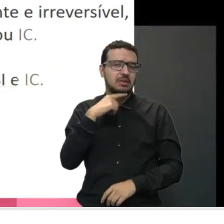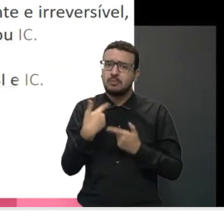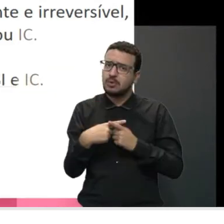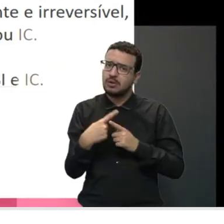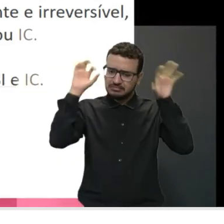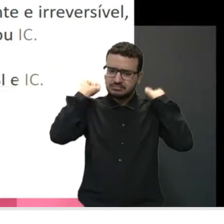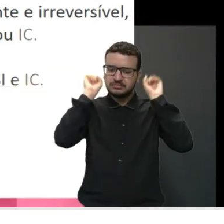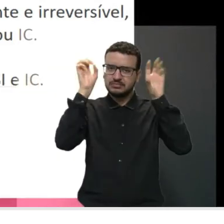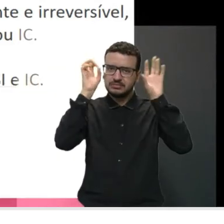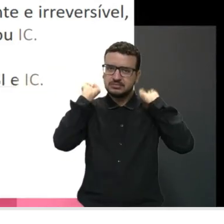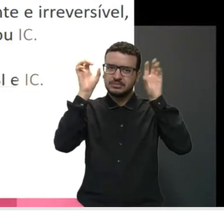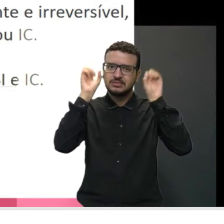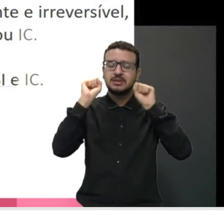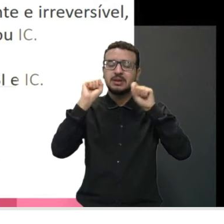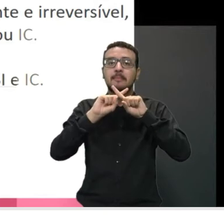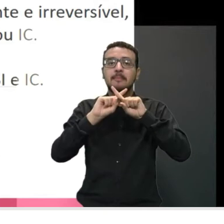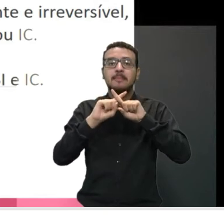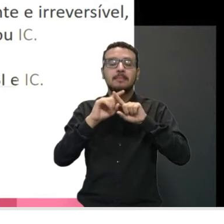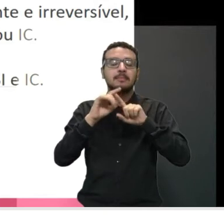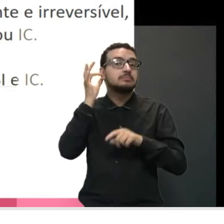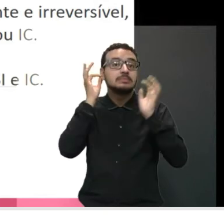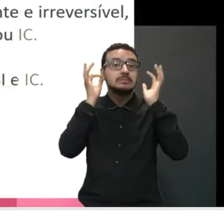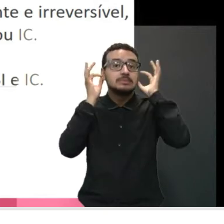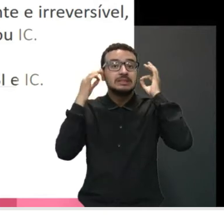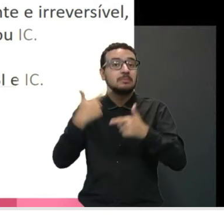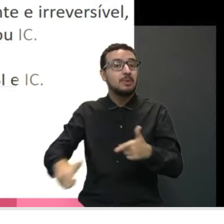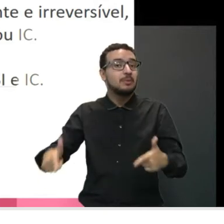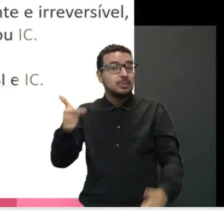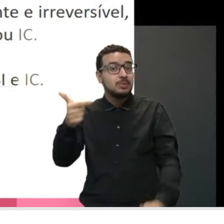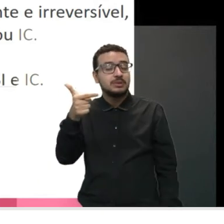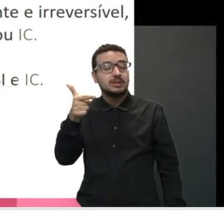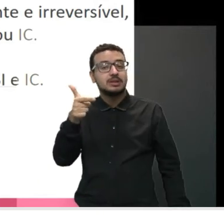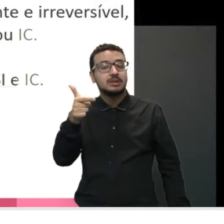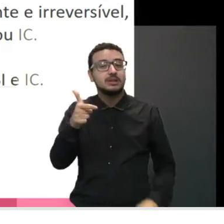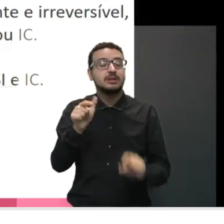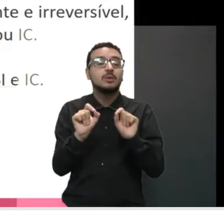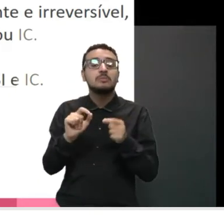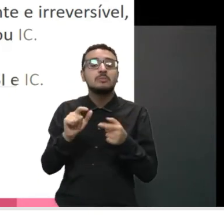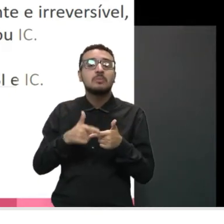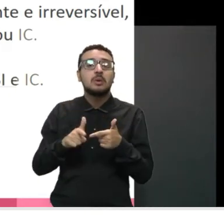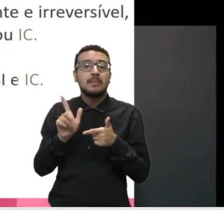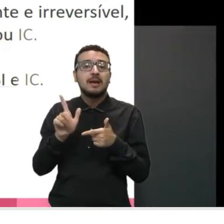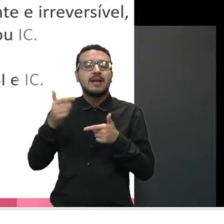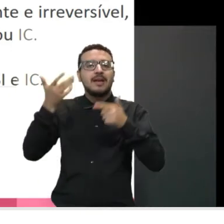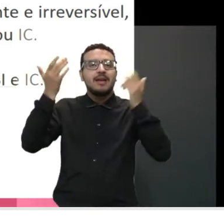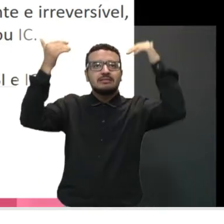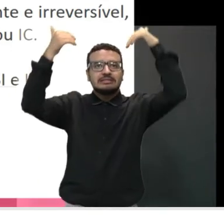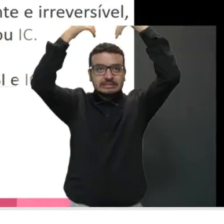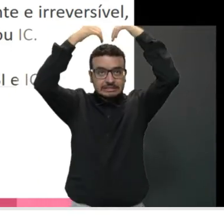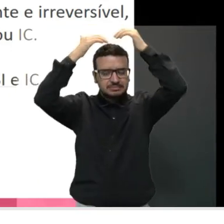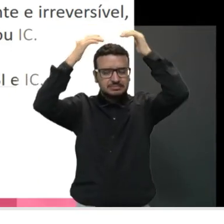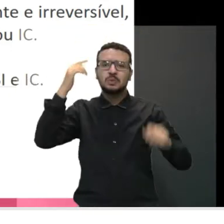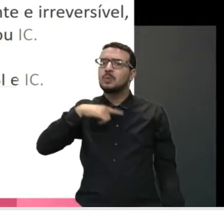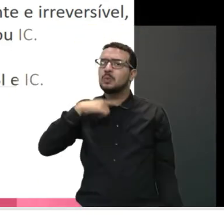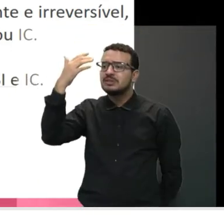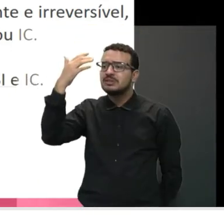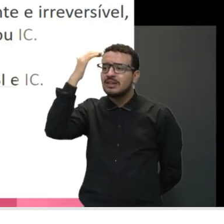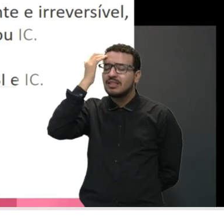nenhum problema. O que está para ele difícil é ele interpretar aquilo que ele ouve, por isso que é chamada de perda auditiva